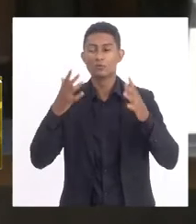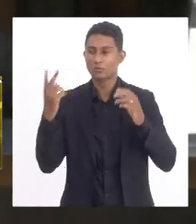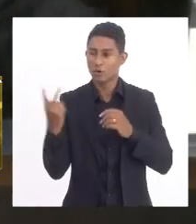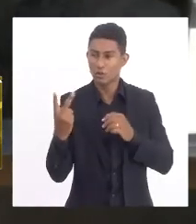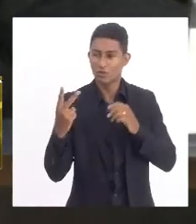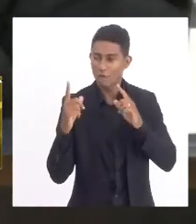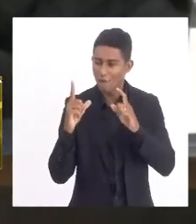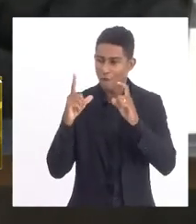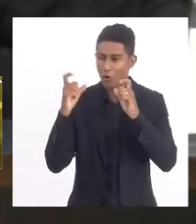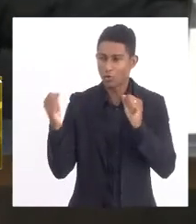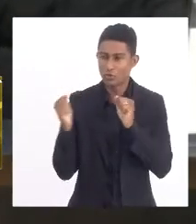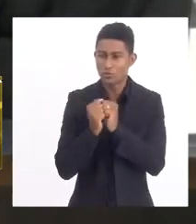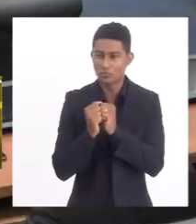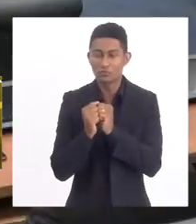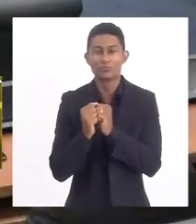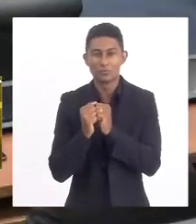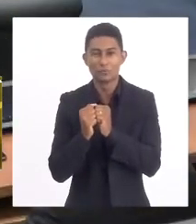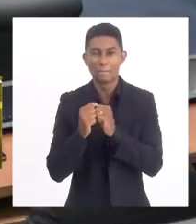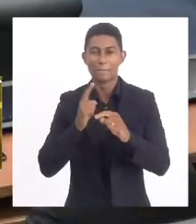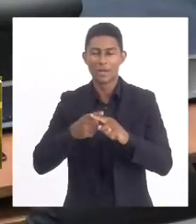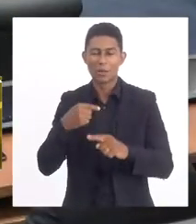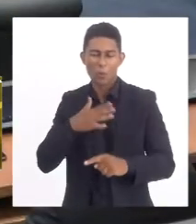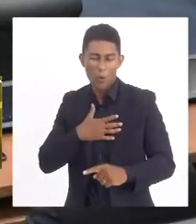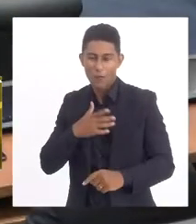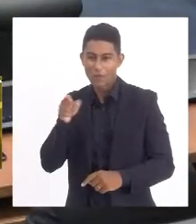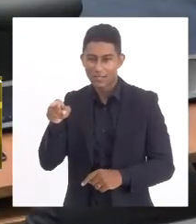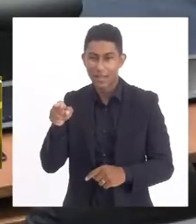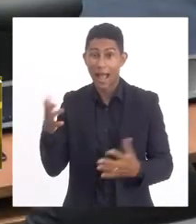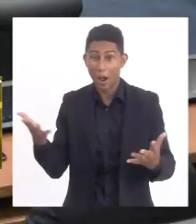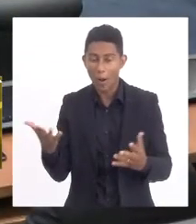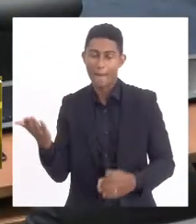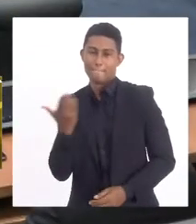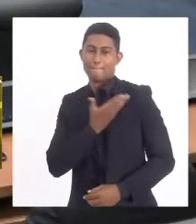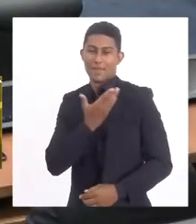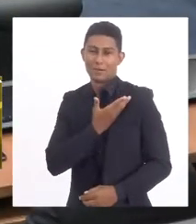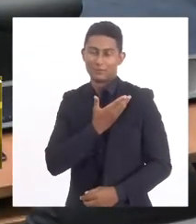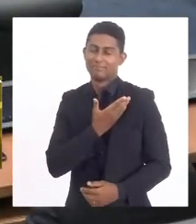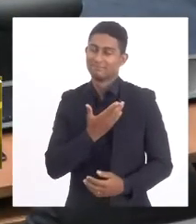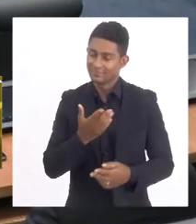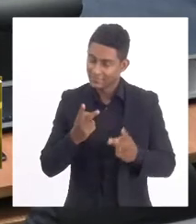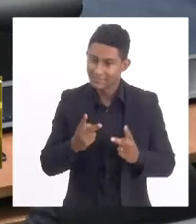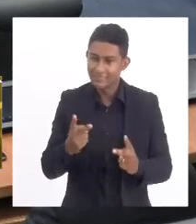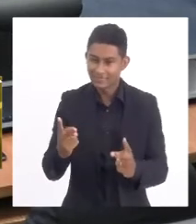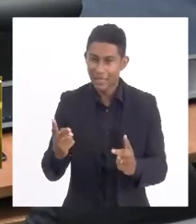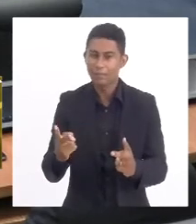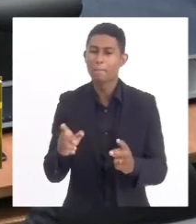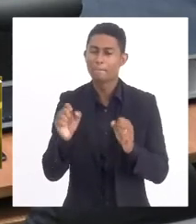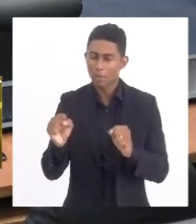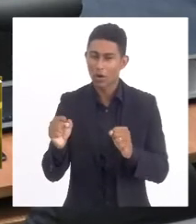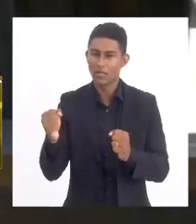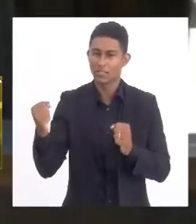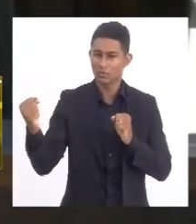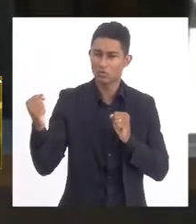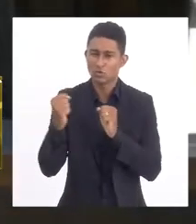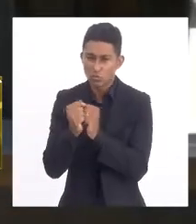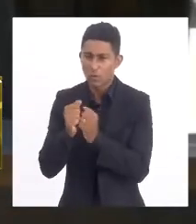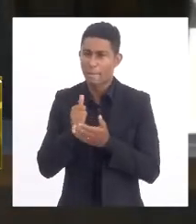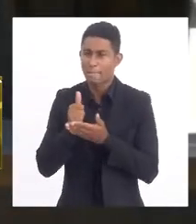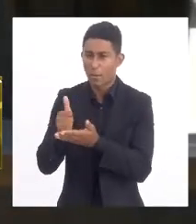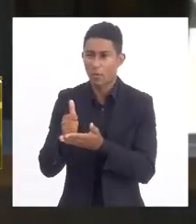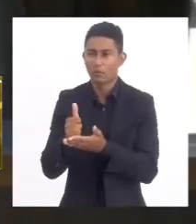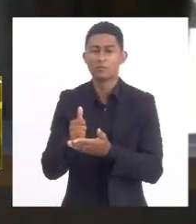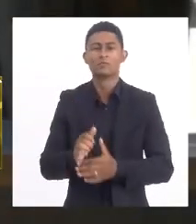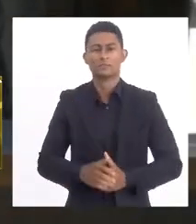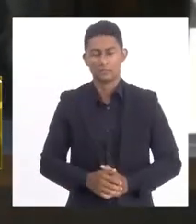e não sabia que a gente ia se tornar amigo então Deputado conte comigo porque precisar e o seu sabe que as portas da embratur sempre estão